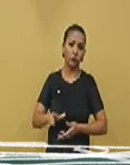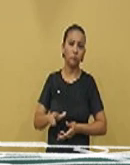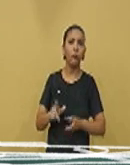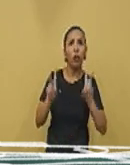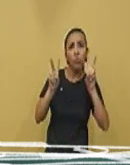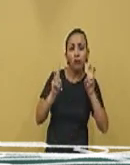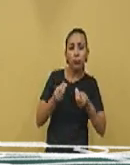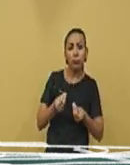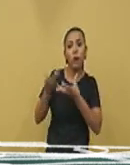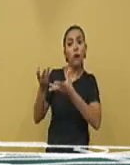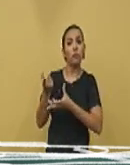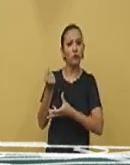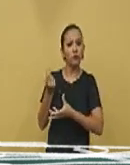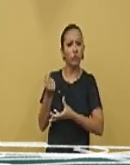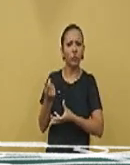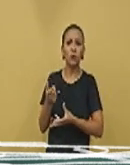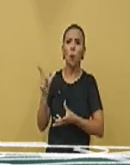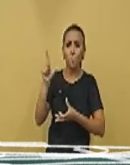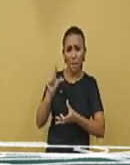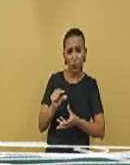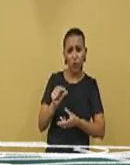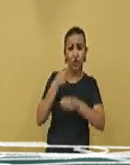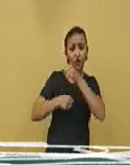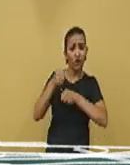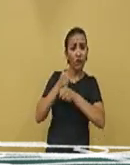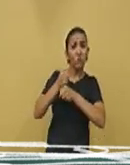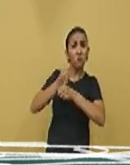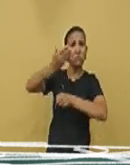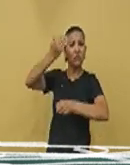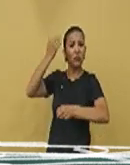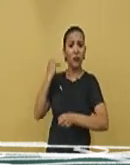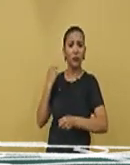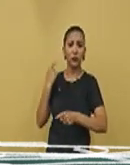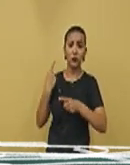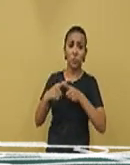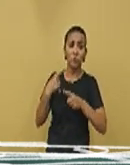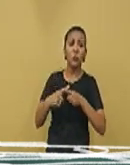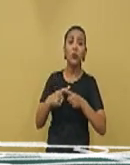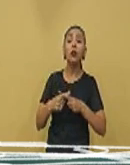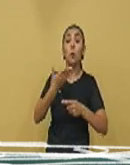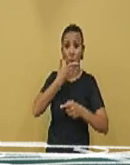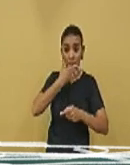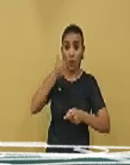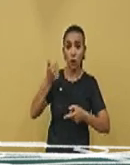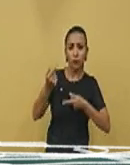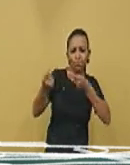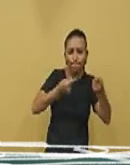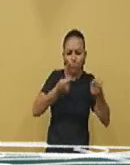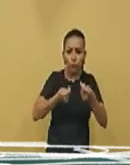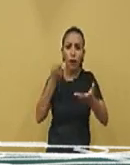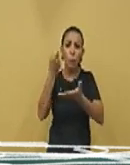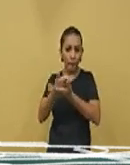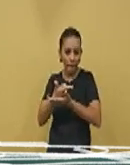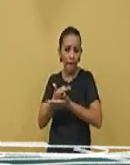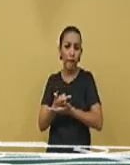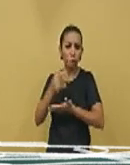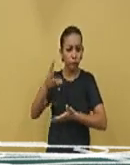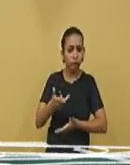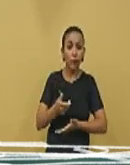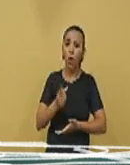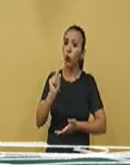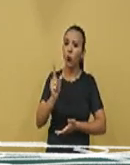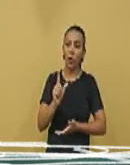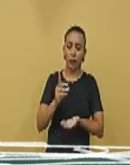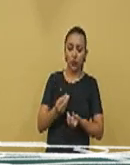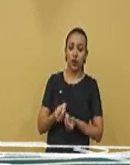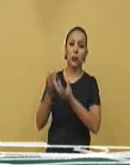aspas, de dinheiro, muito menor do que já foi no passado, porque a nossa eficiência em compra está muito melhor. Né? E não existe devolução, não foi má